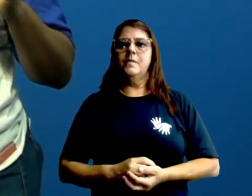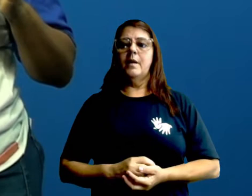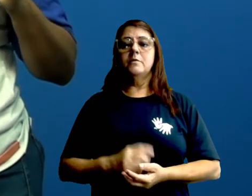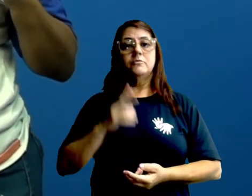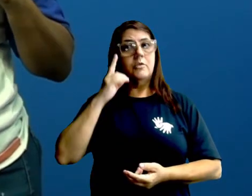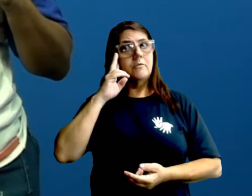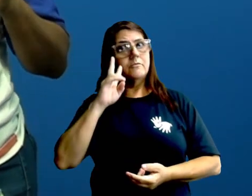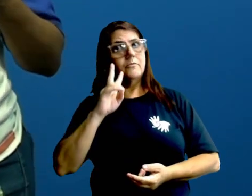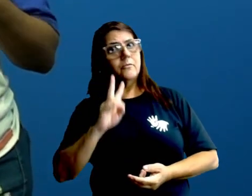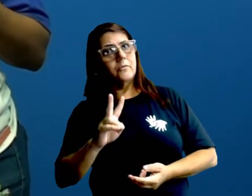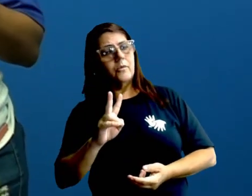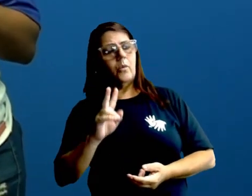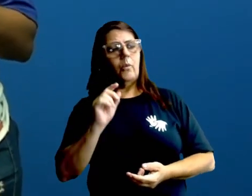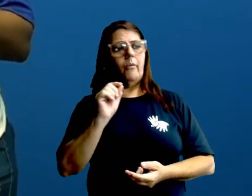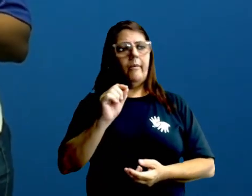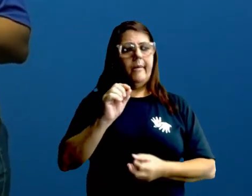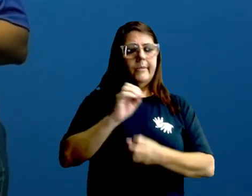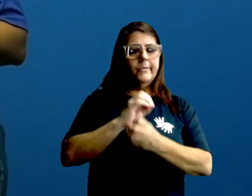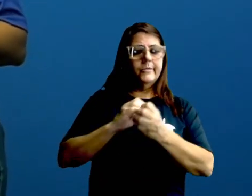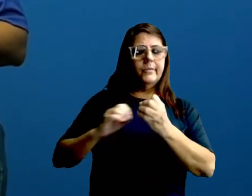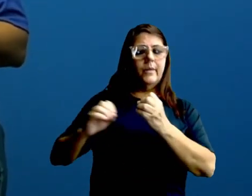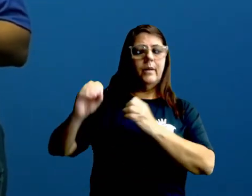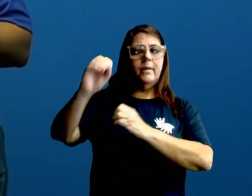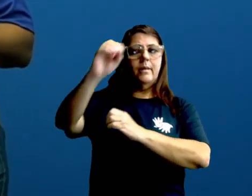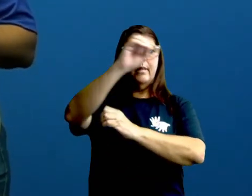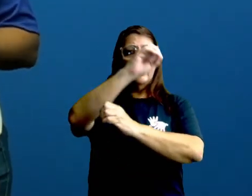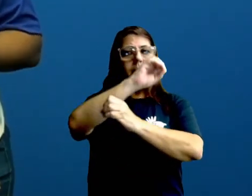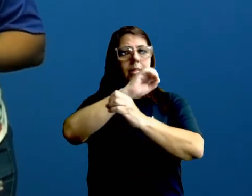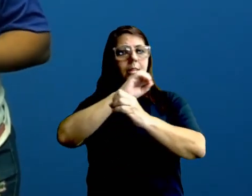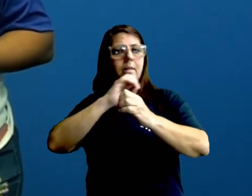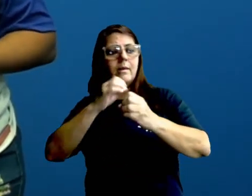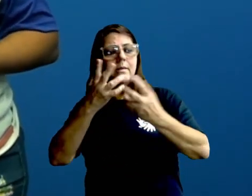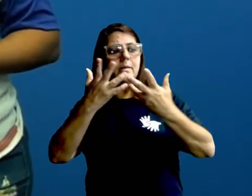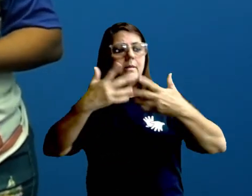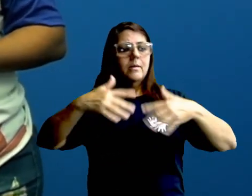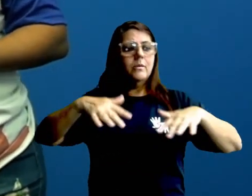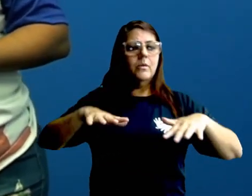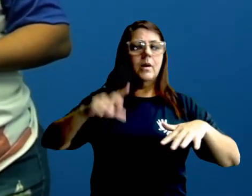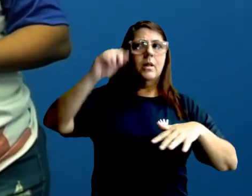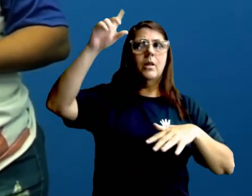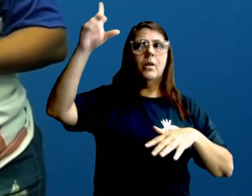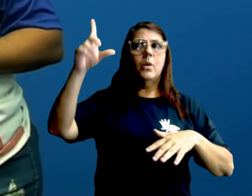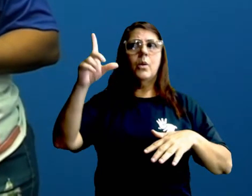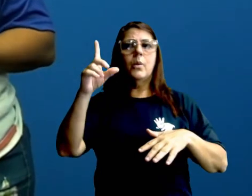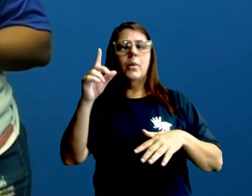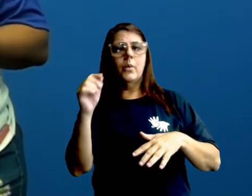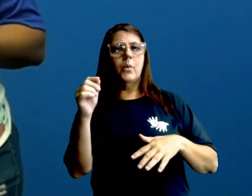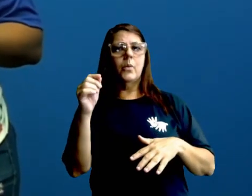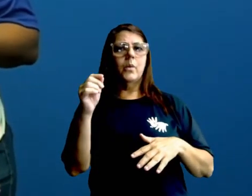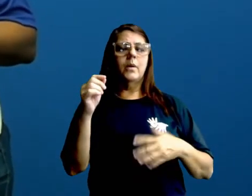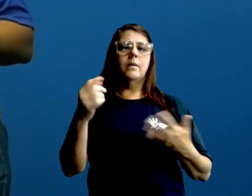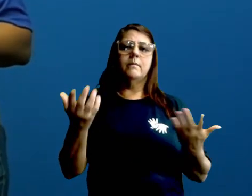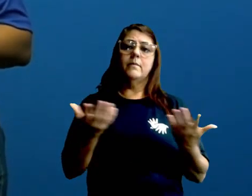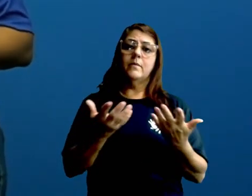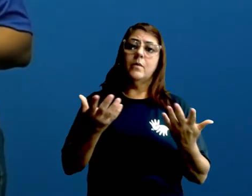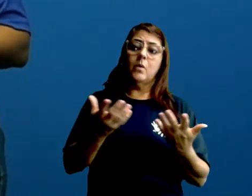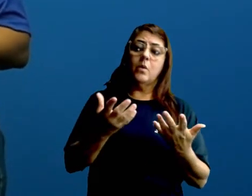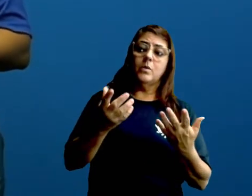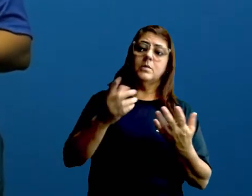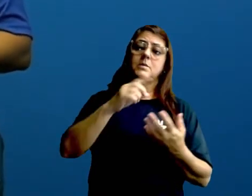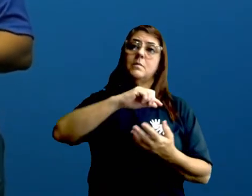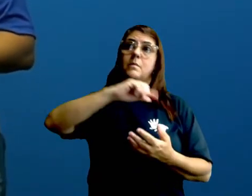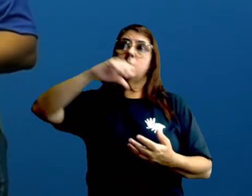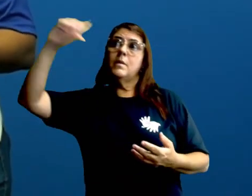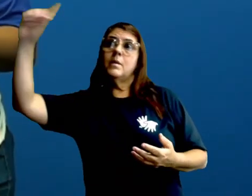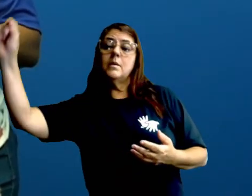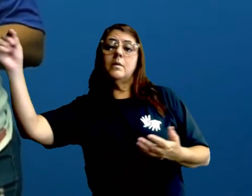mais. A gente já viu que o quê? Que os planetas, os satélites naturais, como a Lua, né? E agora os